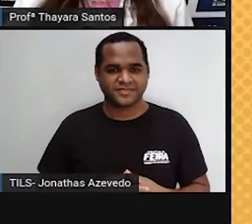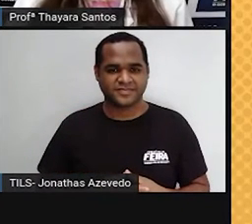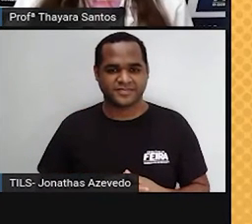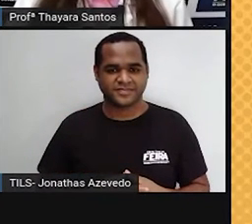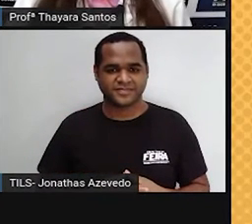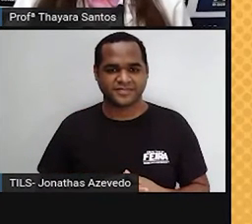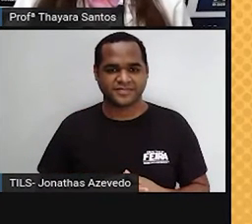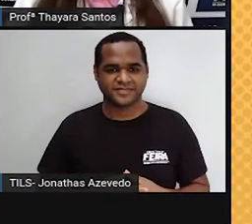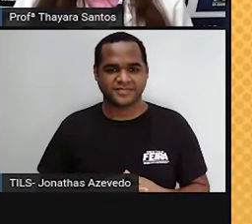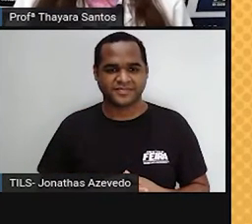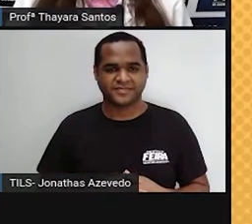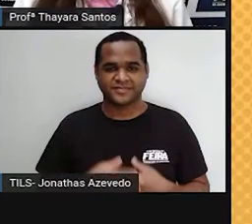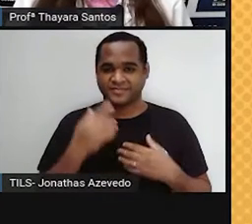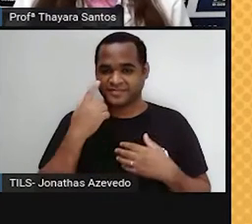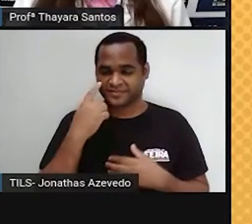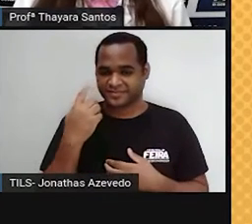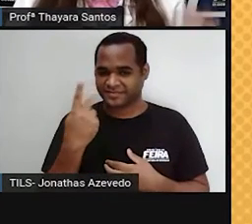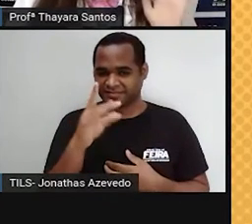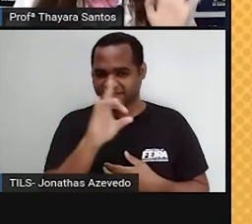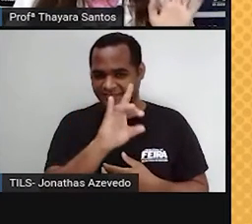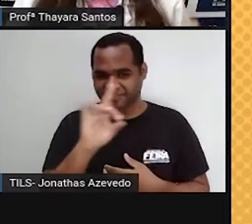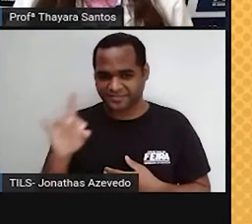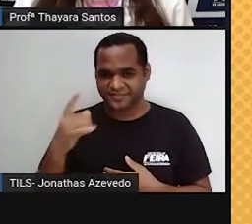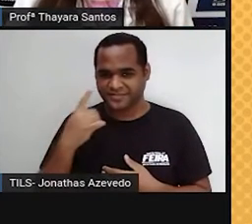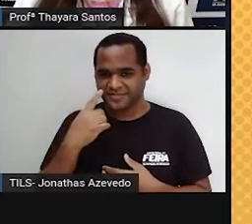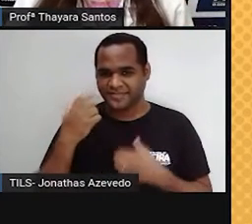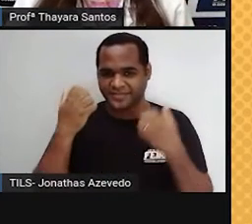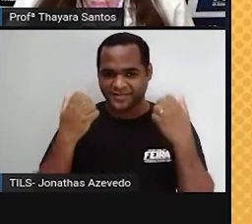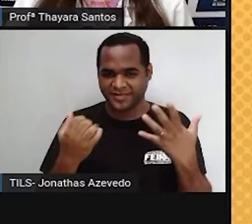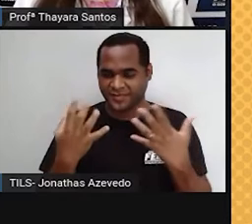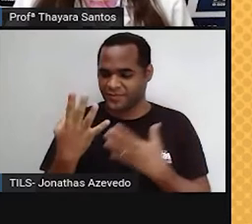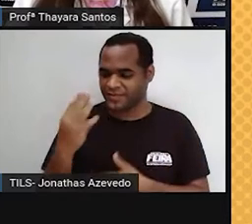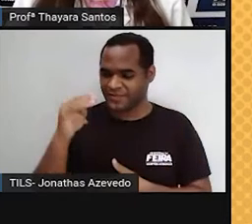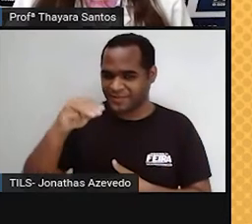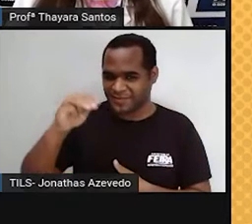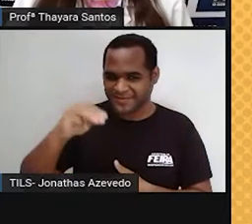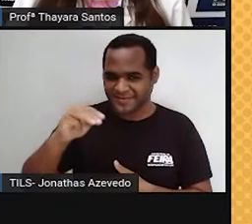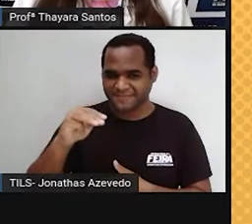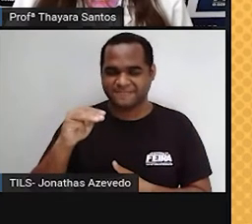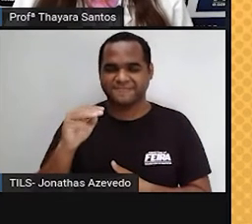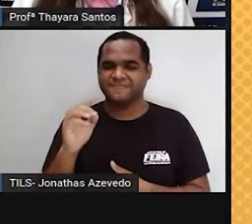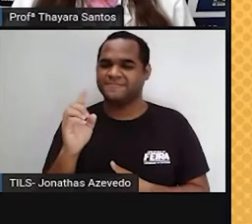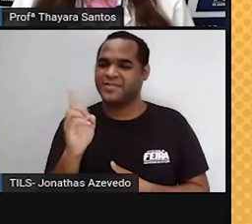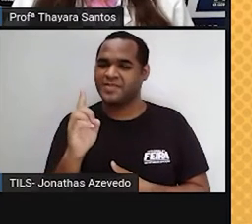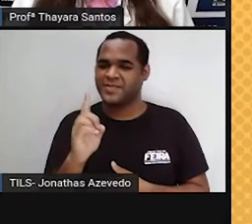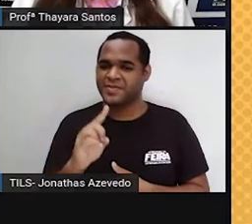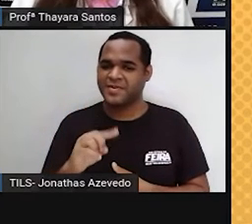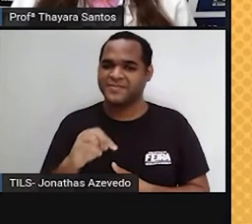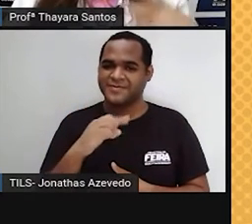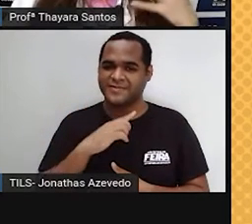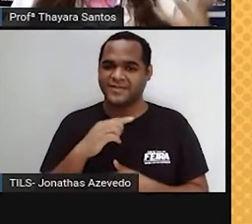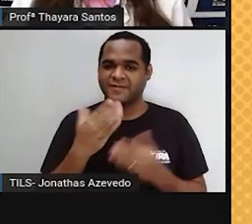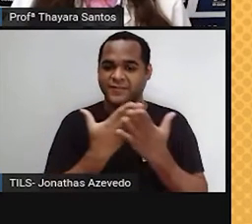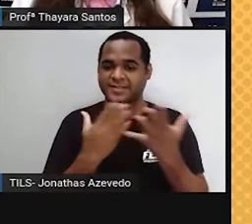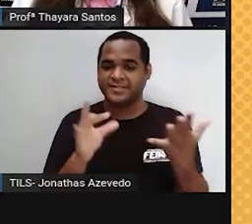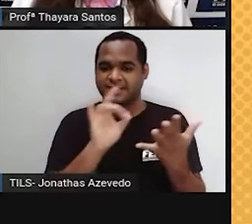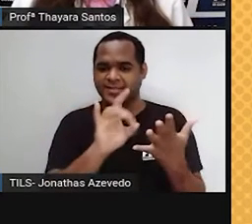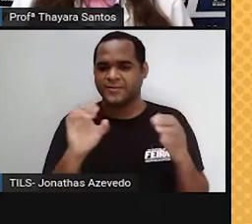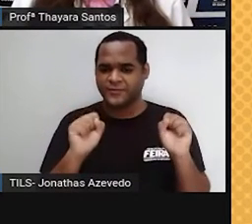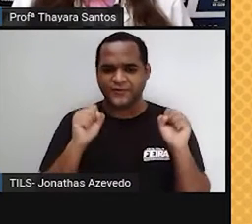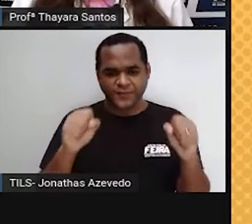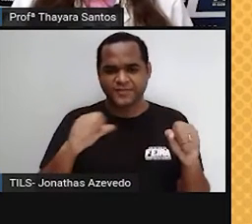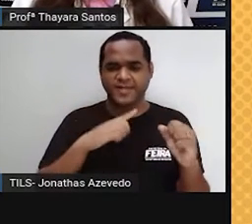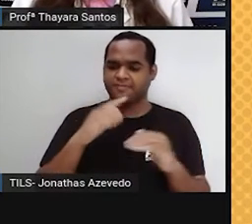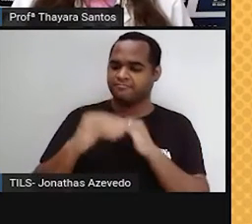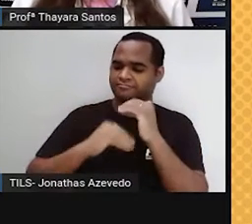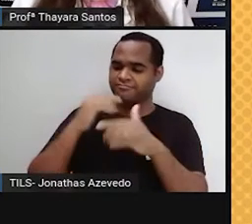na massa que eu quero ver essas produções de vocês. Vamos lá, o nosso cronômetrozinho aqui de 4 minutinhos para vocês desenvolverem esse trabalho aí